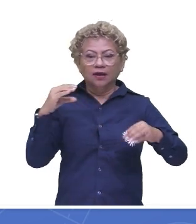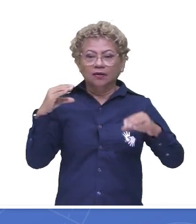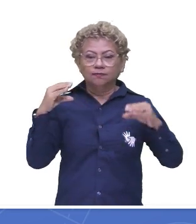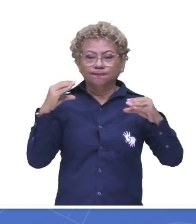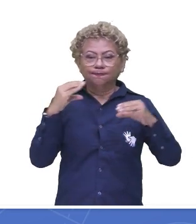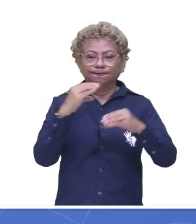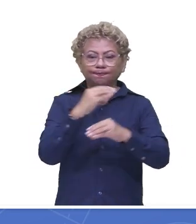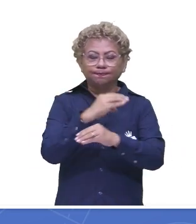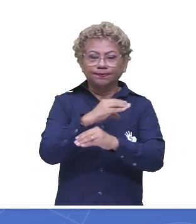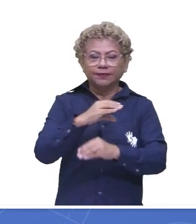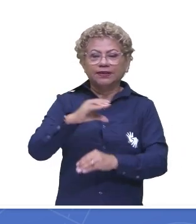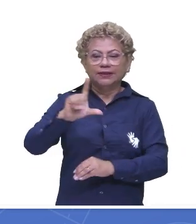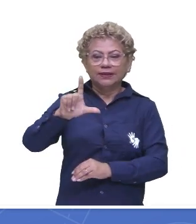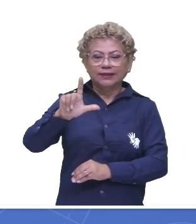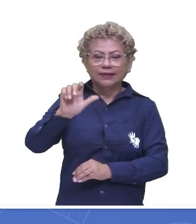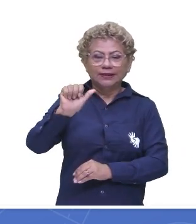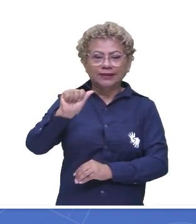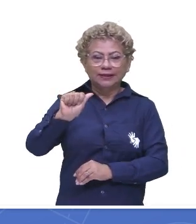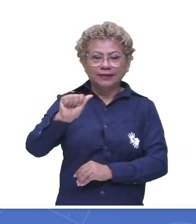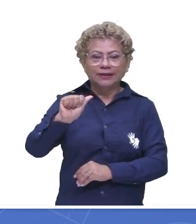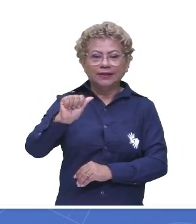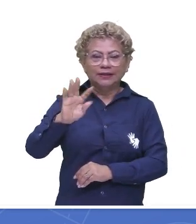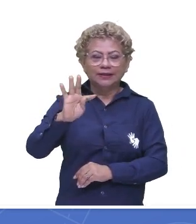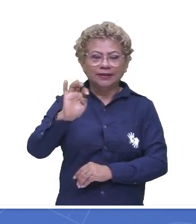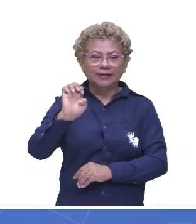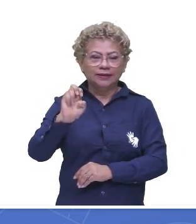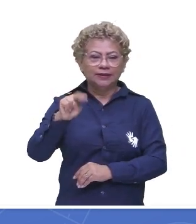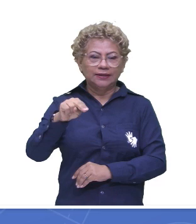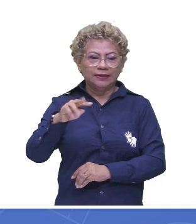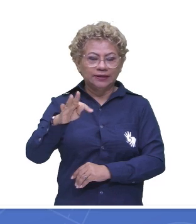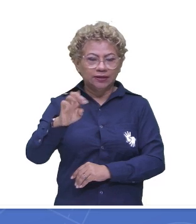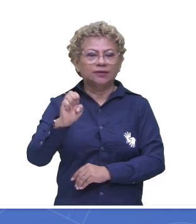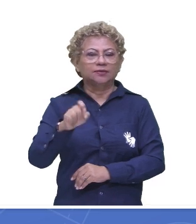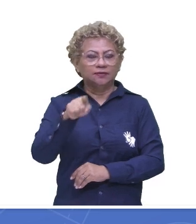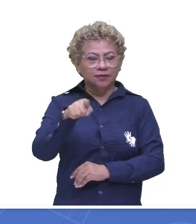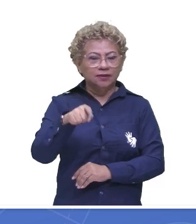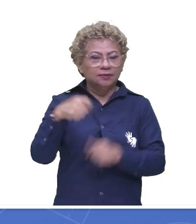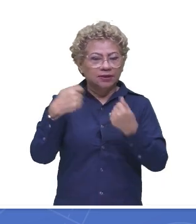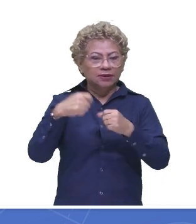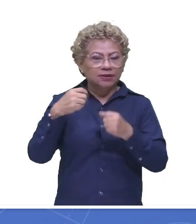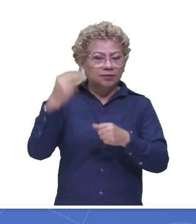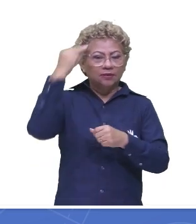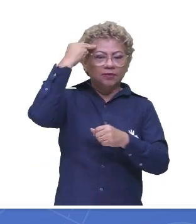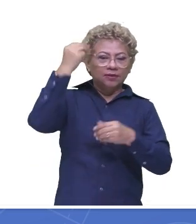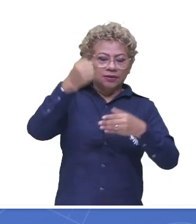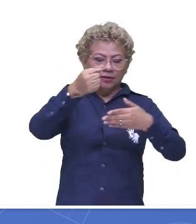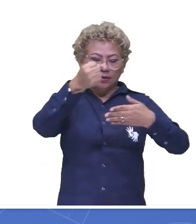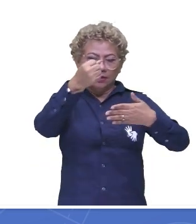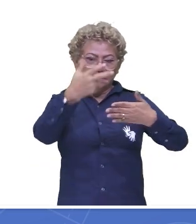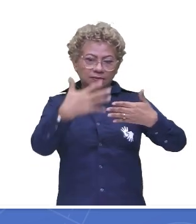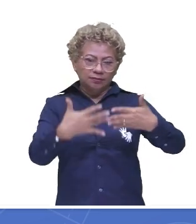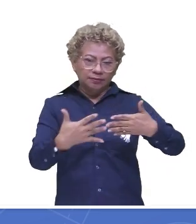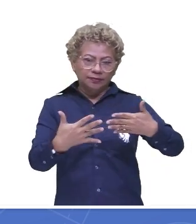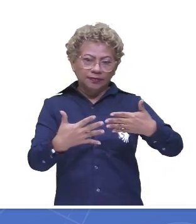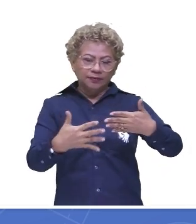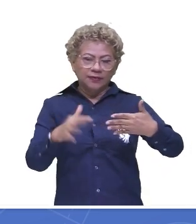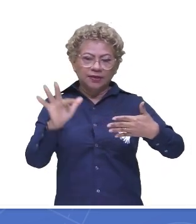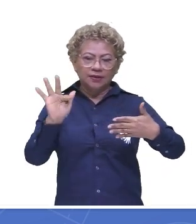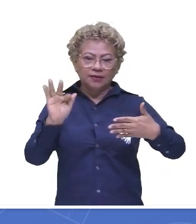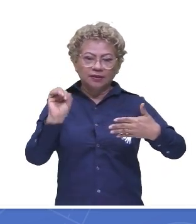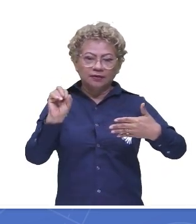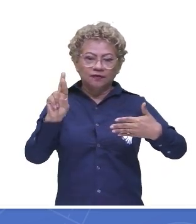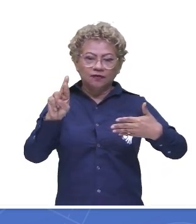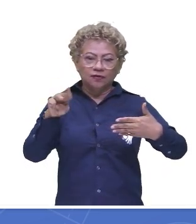definição fica da seguinte forma, Q é igual a M vezes L. Para você decorar essa equaçãozinha, nós vamos chamar de Qimala, tá certo?